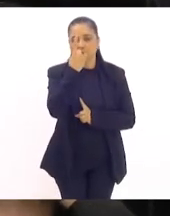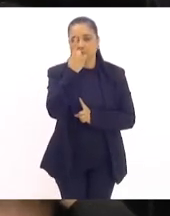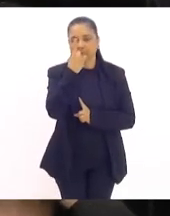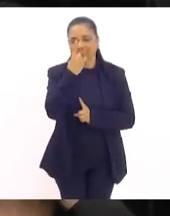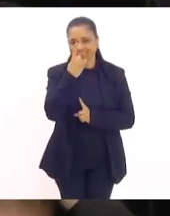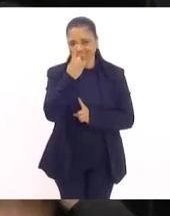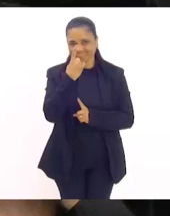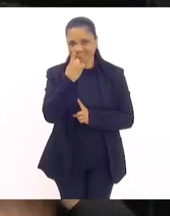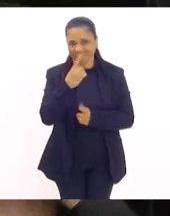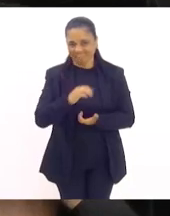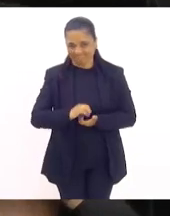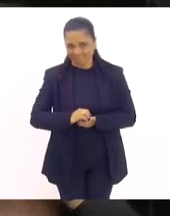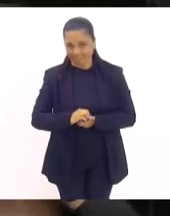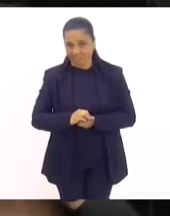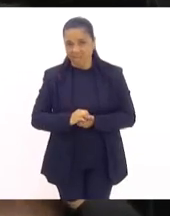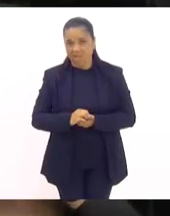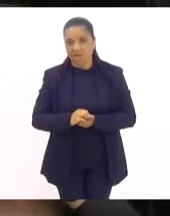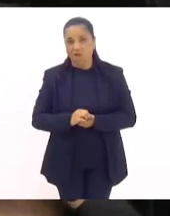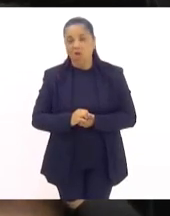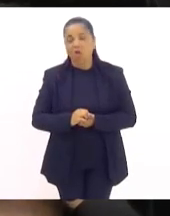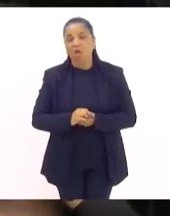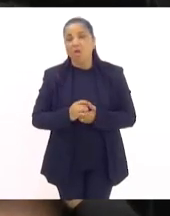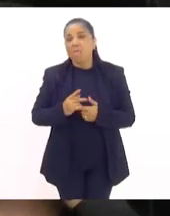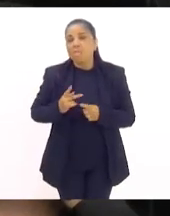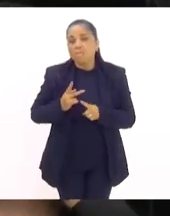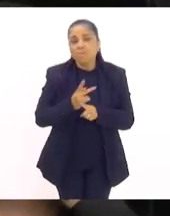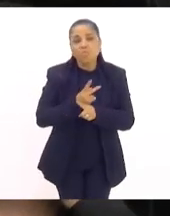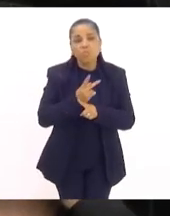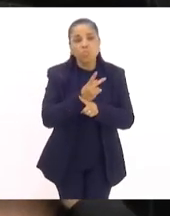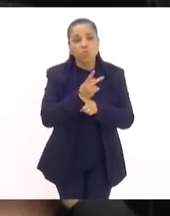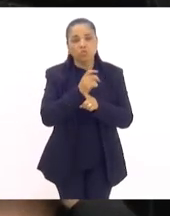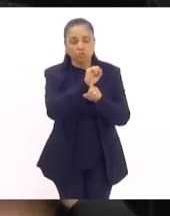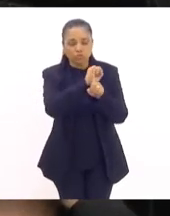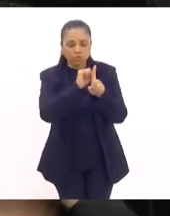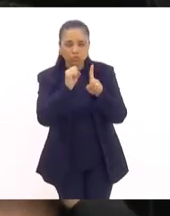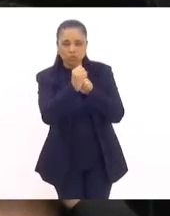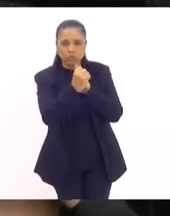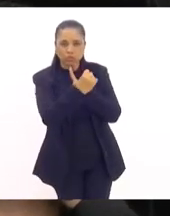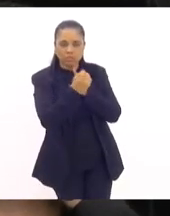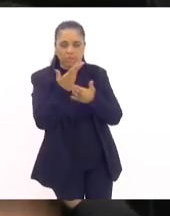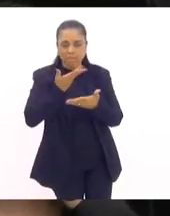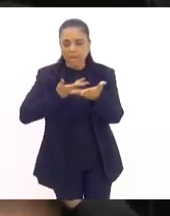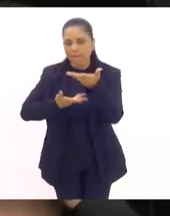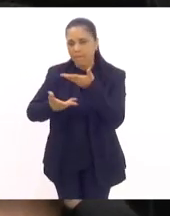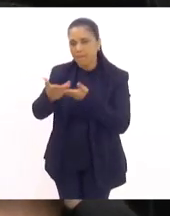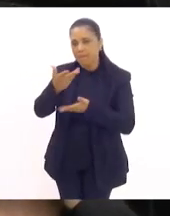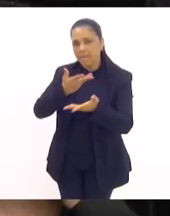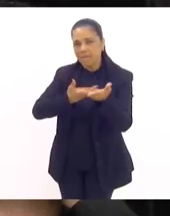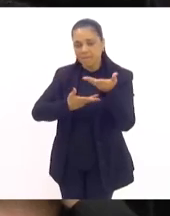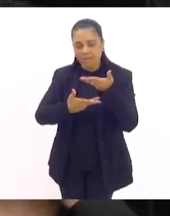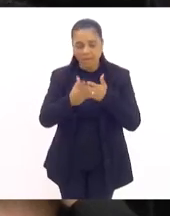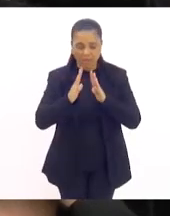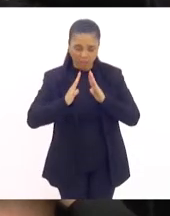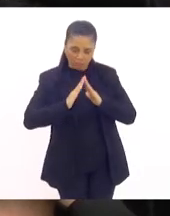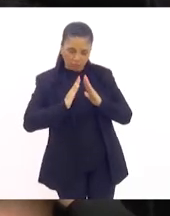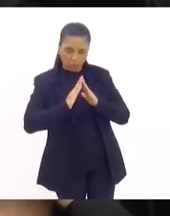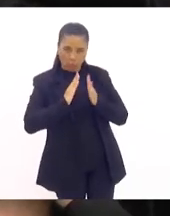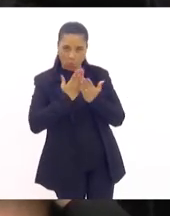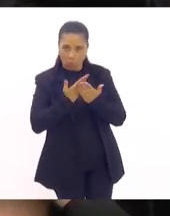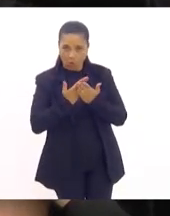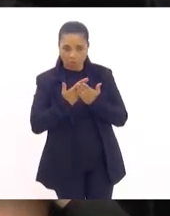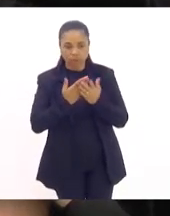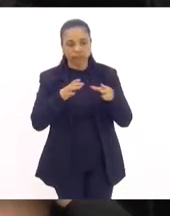busca, né, pela sociabilidade das nossas crianças passava por esse espaço. Então, a escola é um